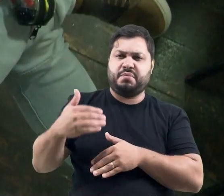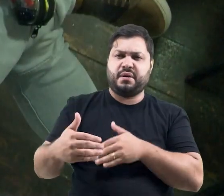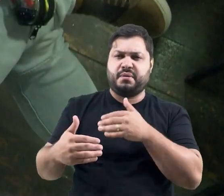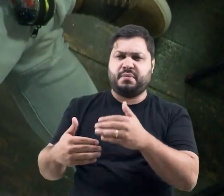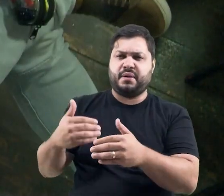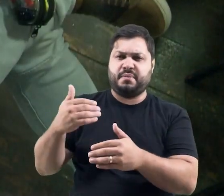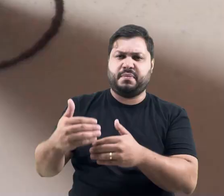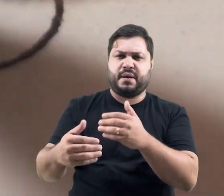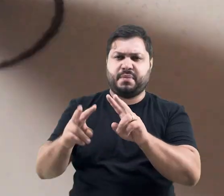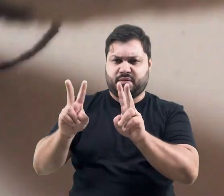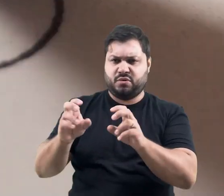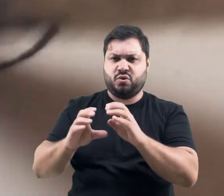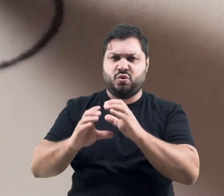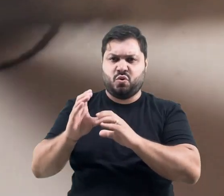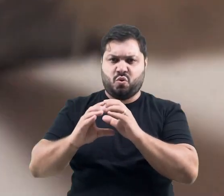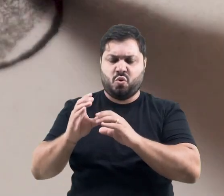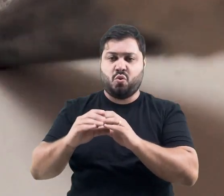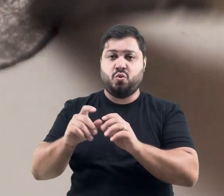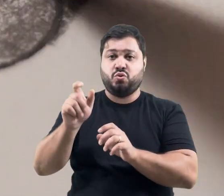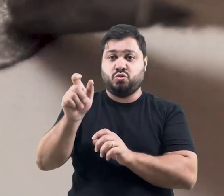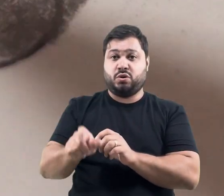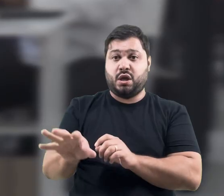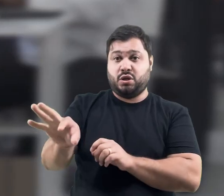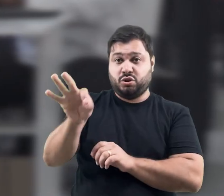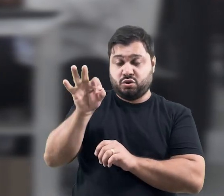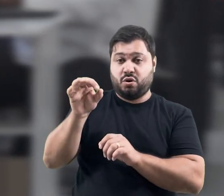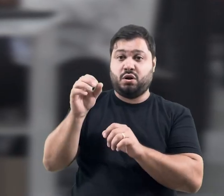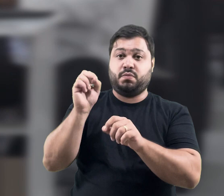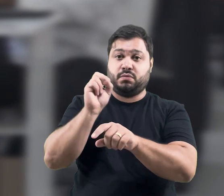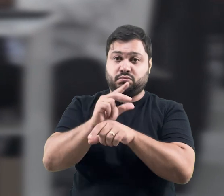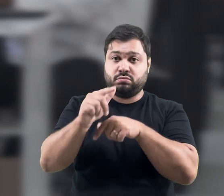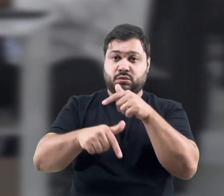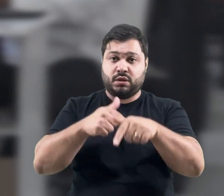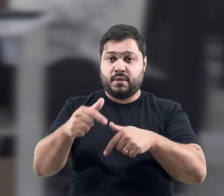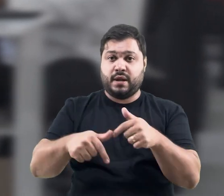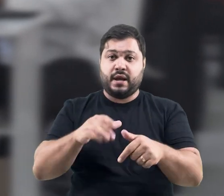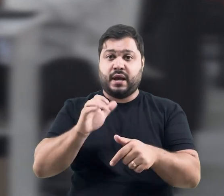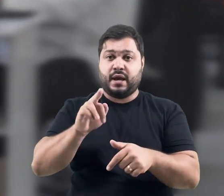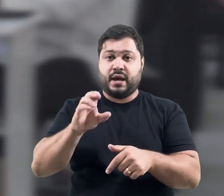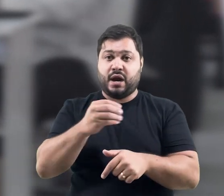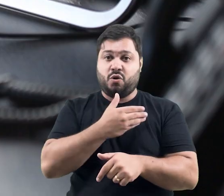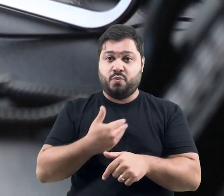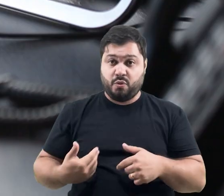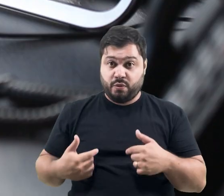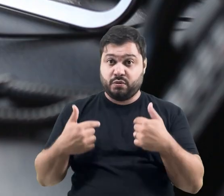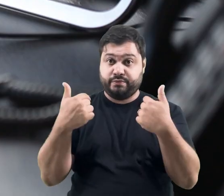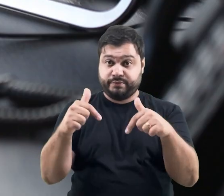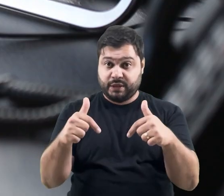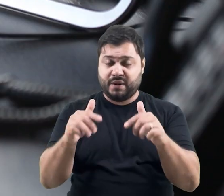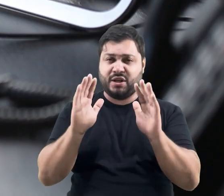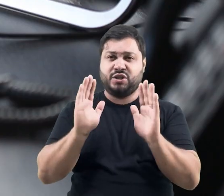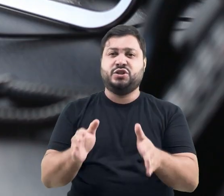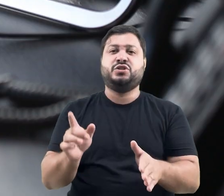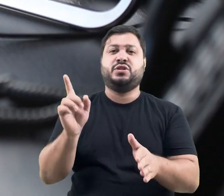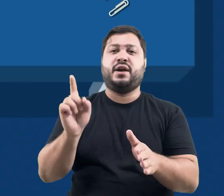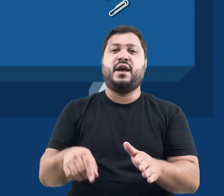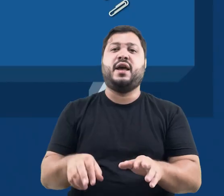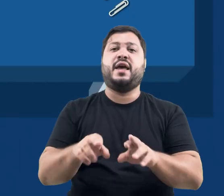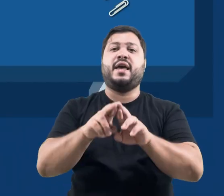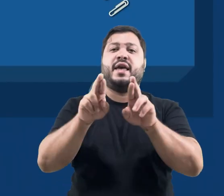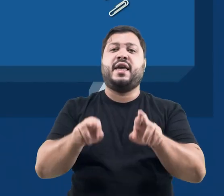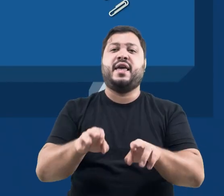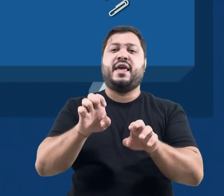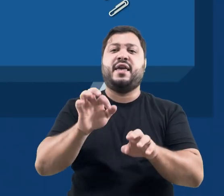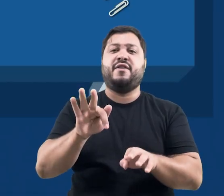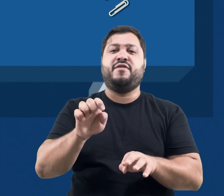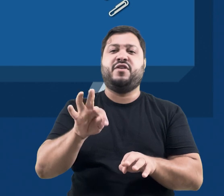Após passar por todas as etapas de um concurso, quem é nomeado para algum cargo público e entra em exercício já